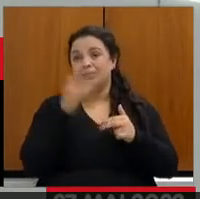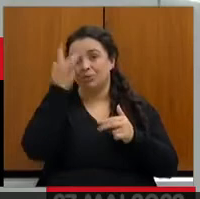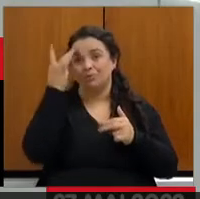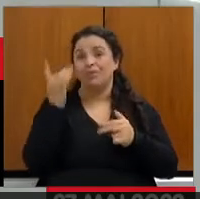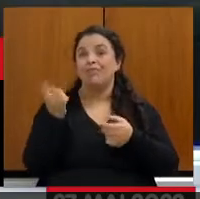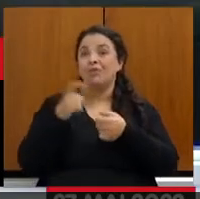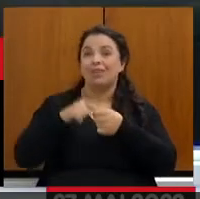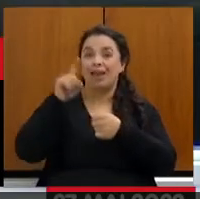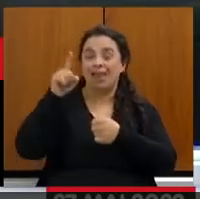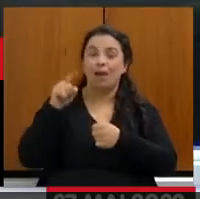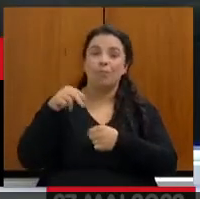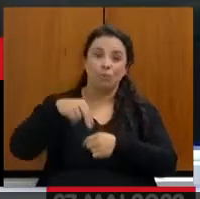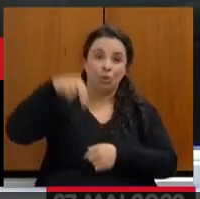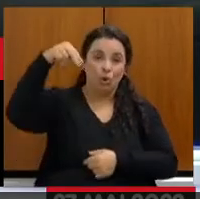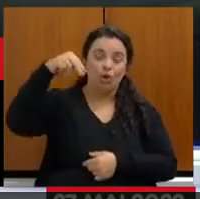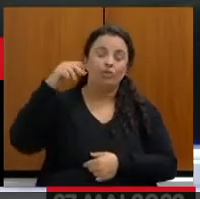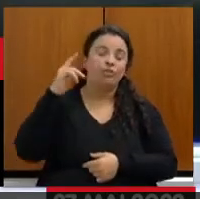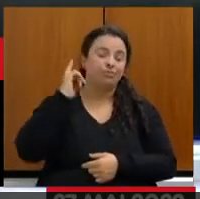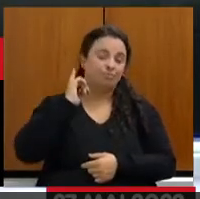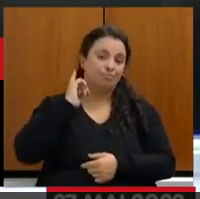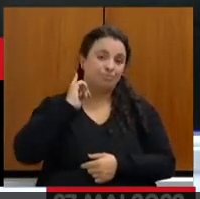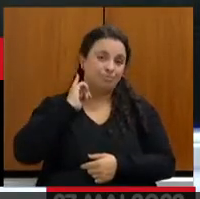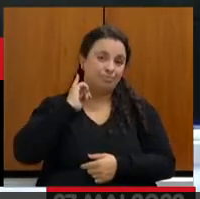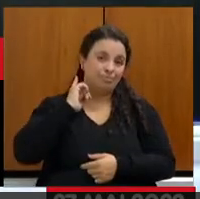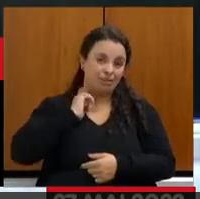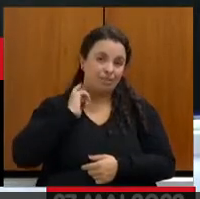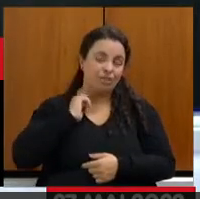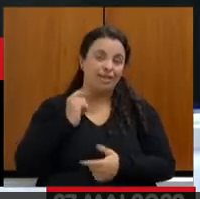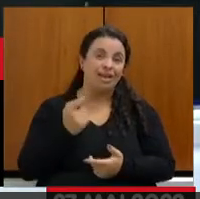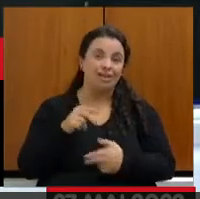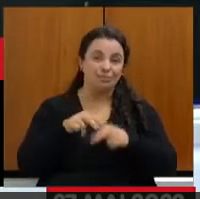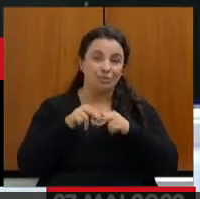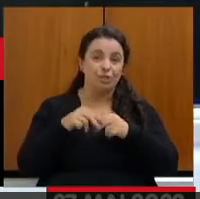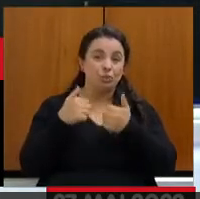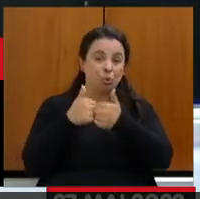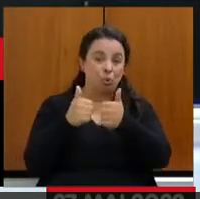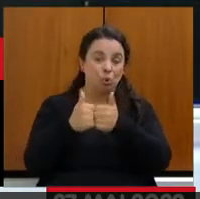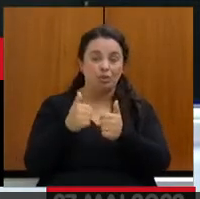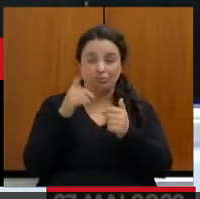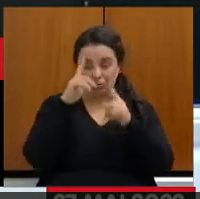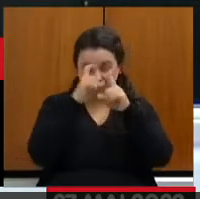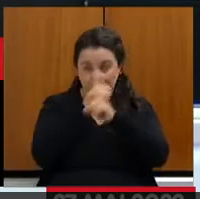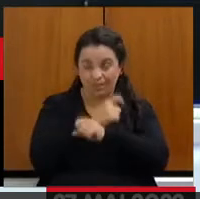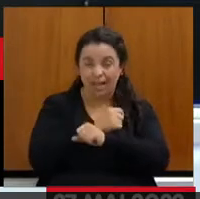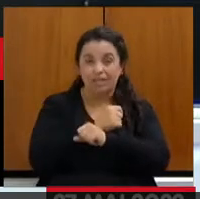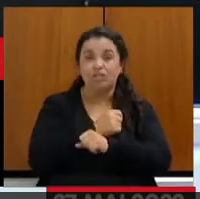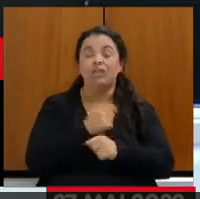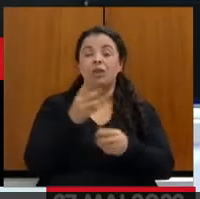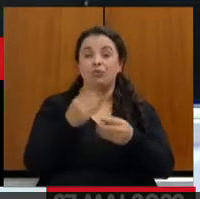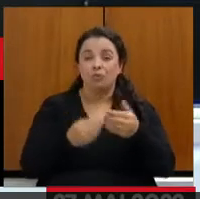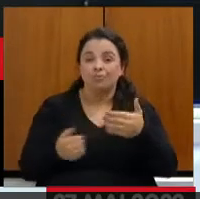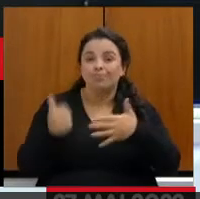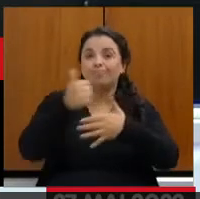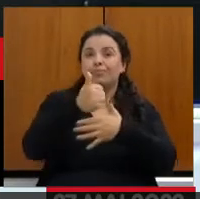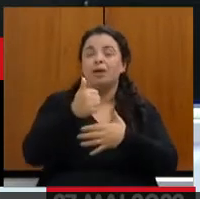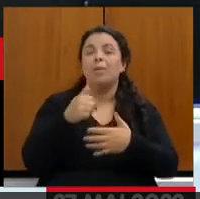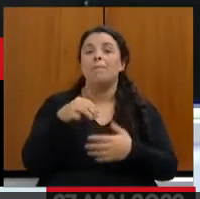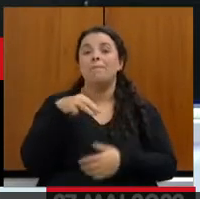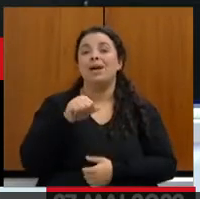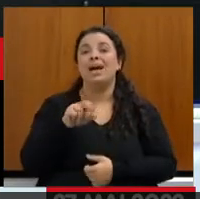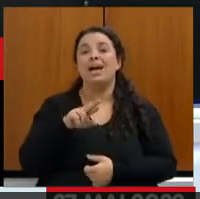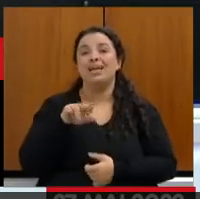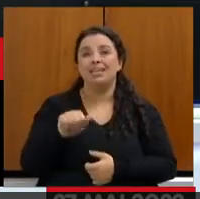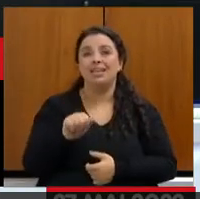região norte de Minas em função de ônibus temos mais três pessoas aqui aguardando Mas vamos dar a palavra agora Maria cella de Matos